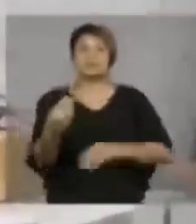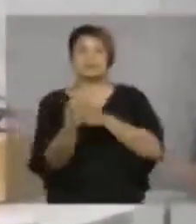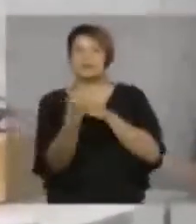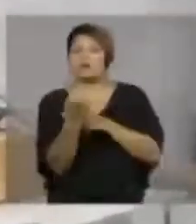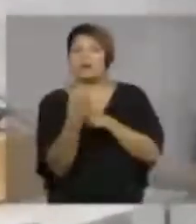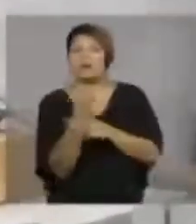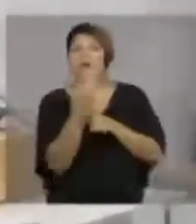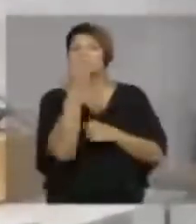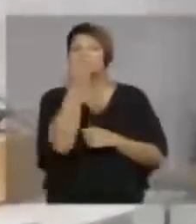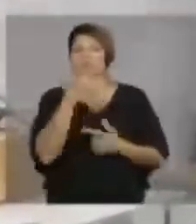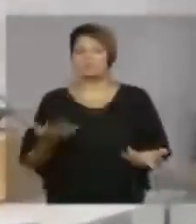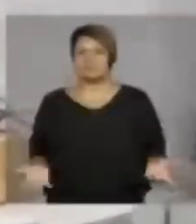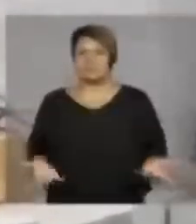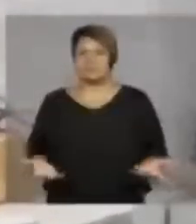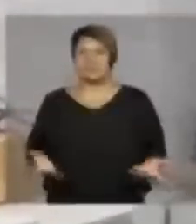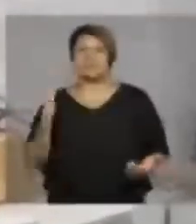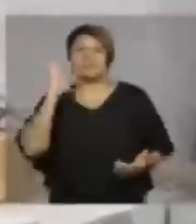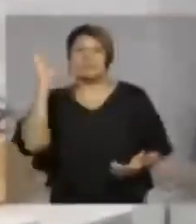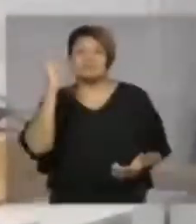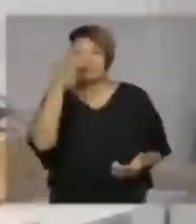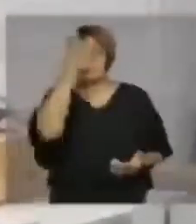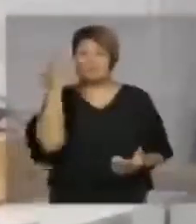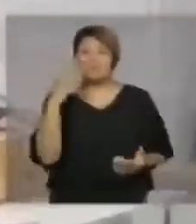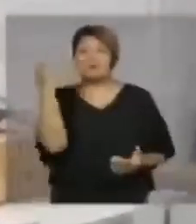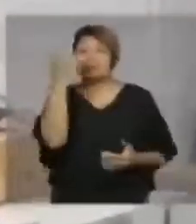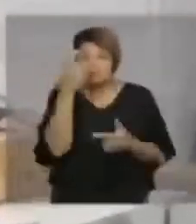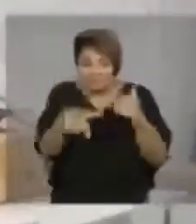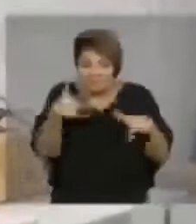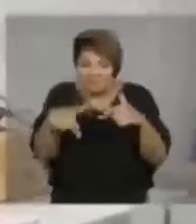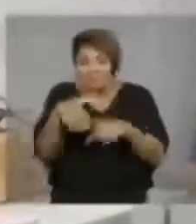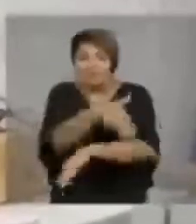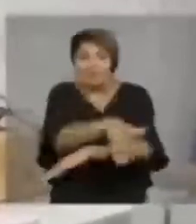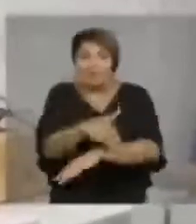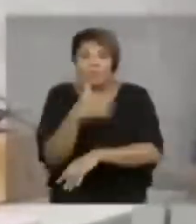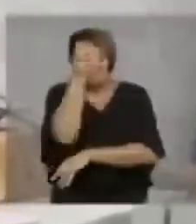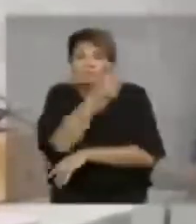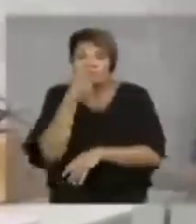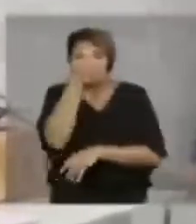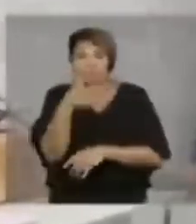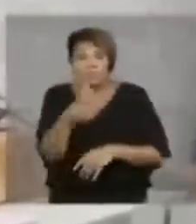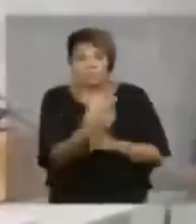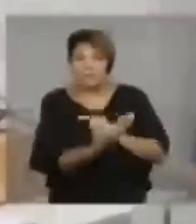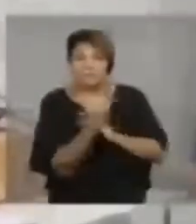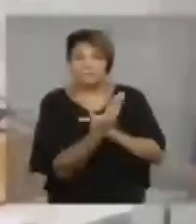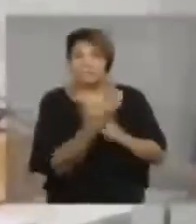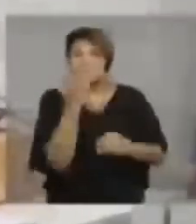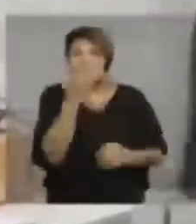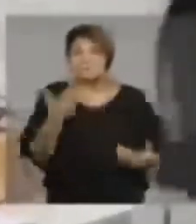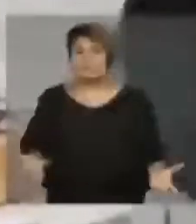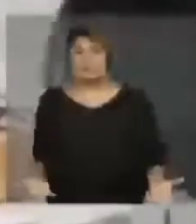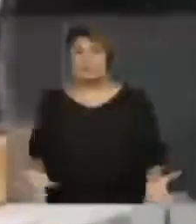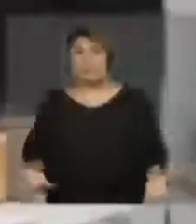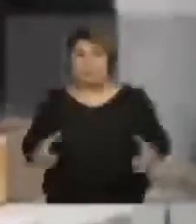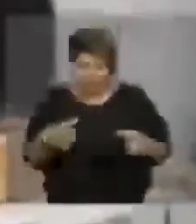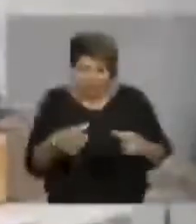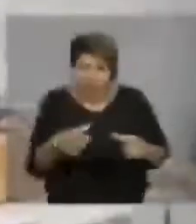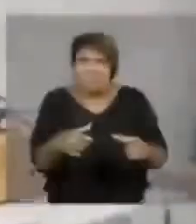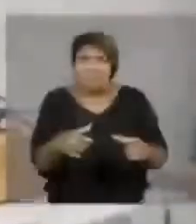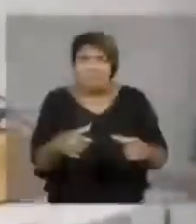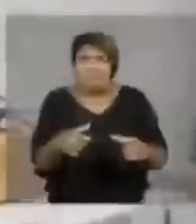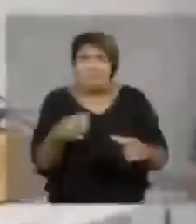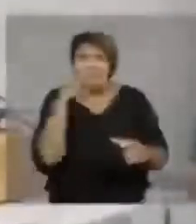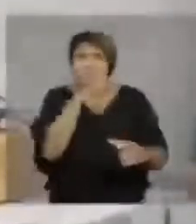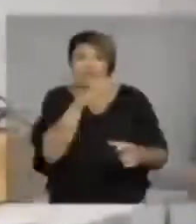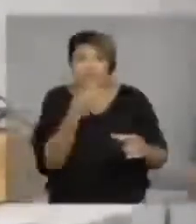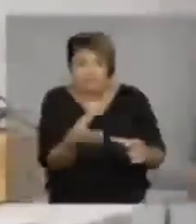não têm refeição. Imagina alguém que trabalha 6 horas na rua, vereador, e que não tem auxílio alimentação, e não tem nem como esquentar a marmita, se ele